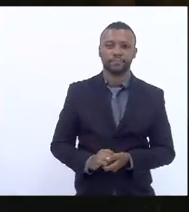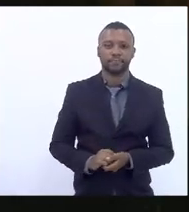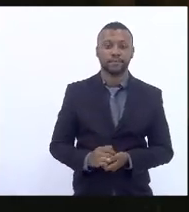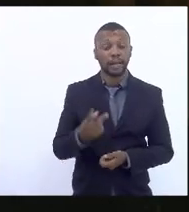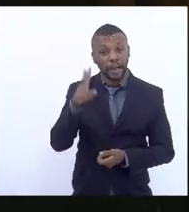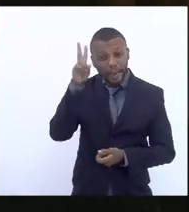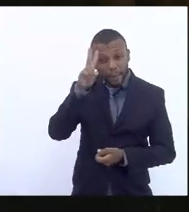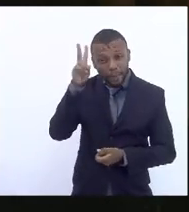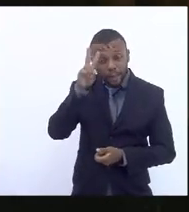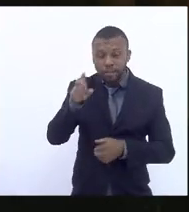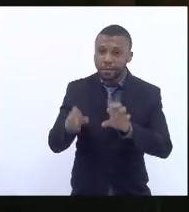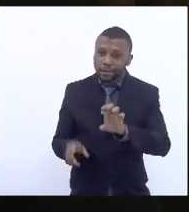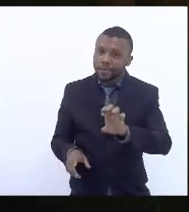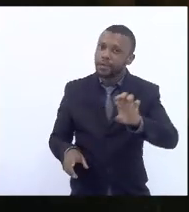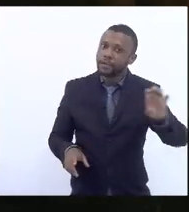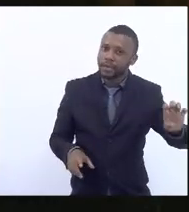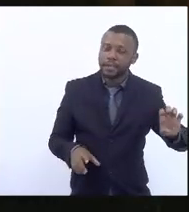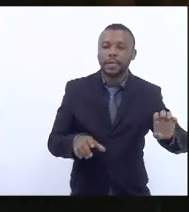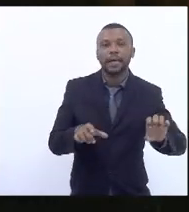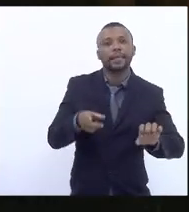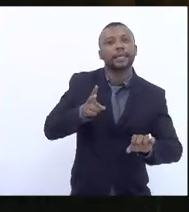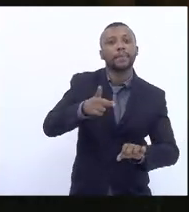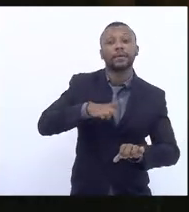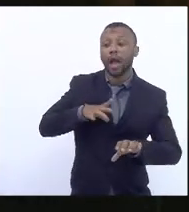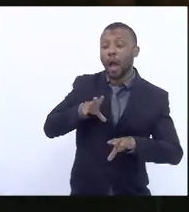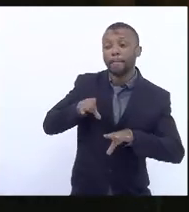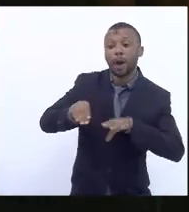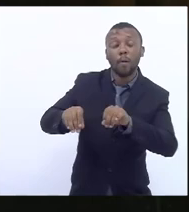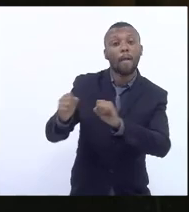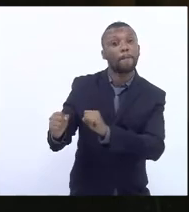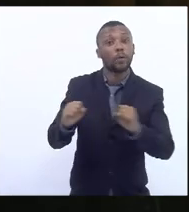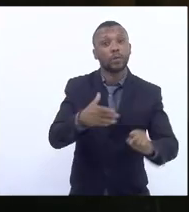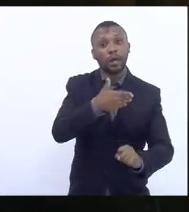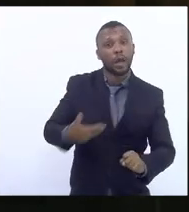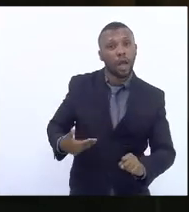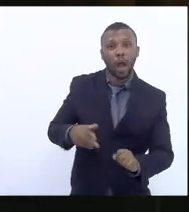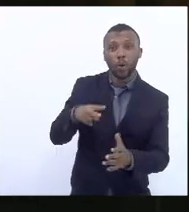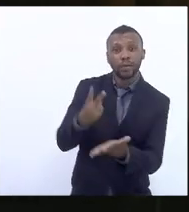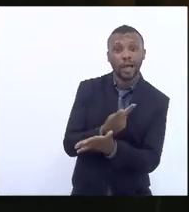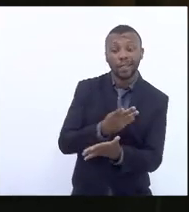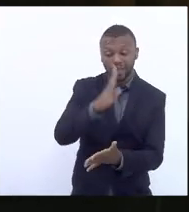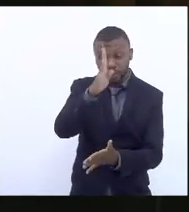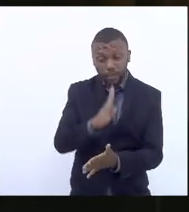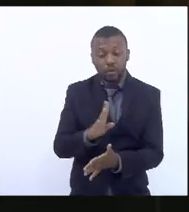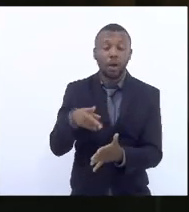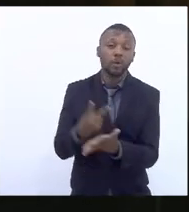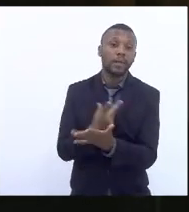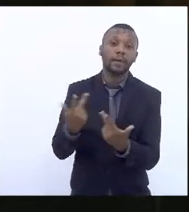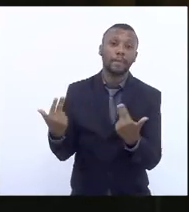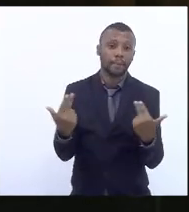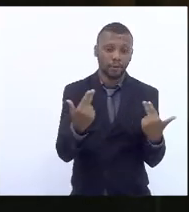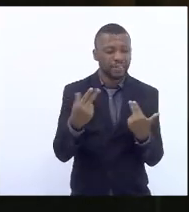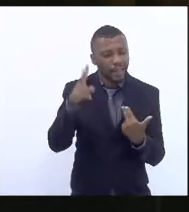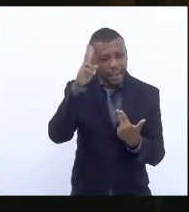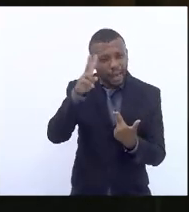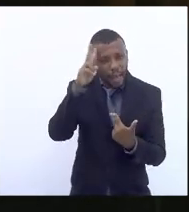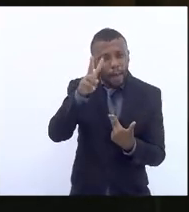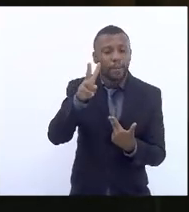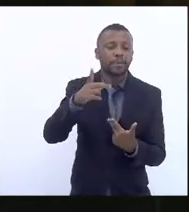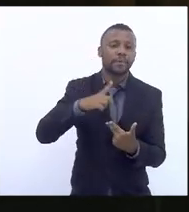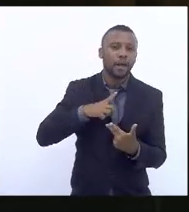Lembrando que a esquerda, toda vez que chega ao poder, é isso. Aqui no nosso país nunca foi diferente. Vocês lembram? Passaram